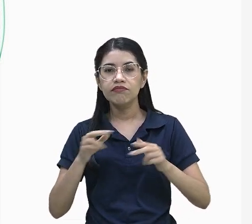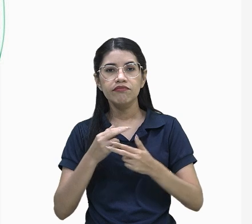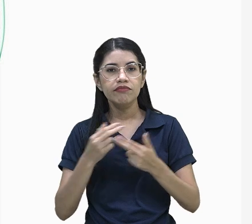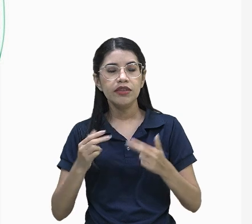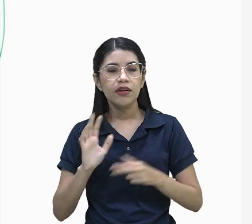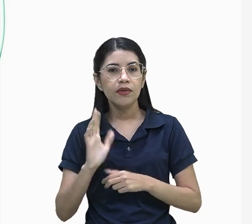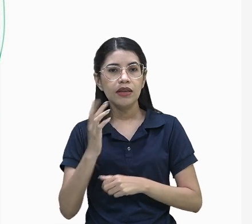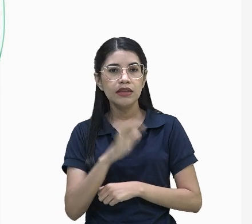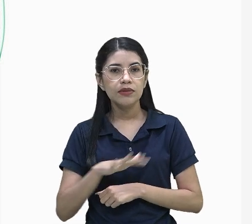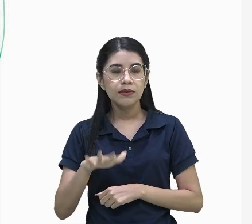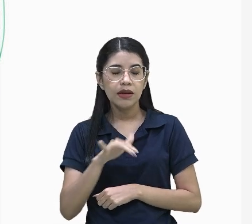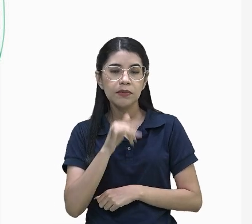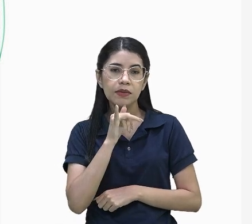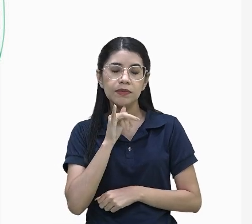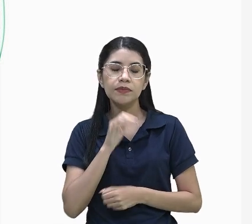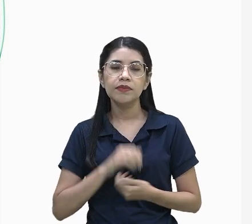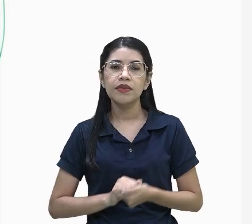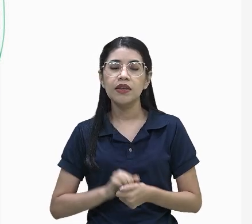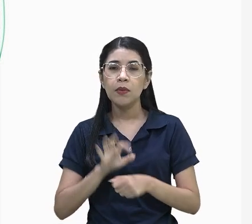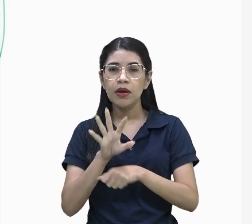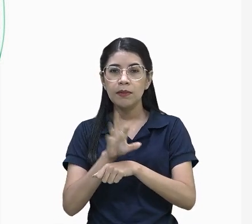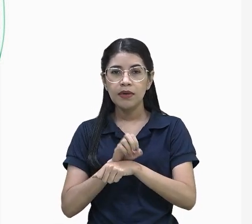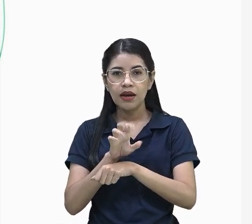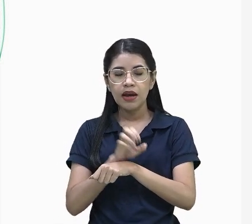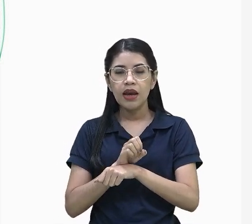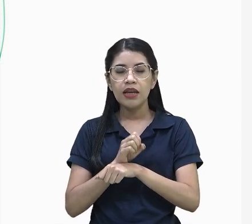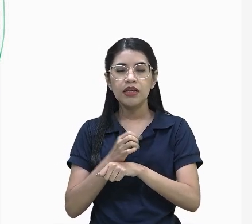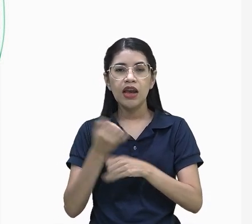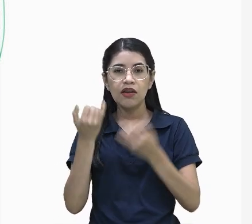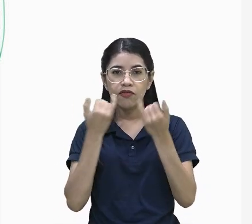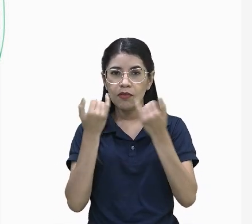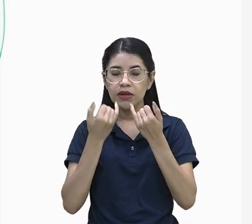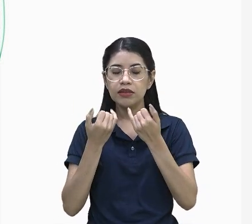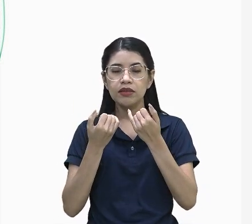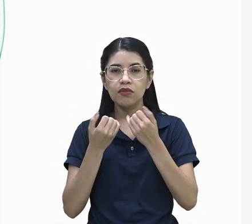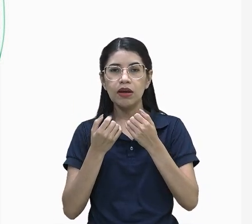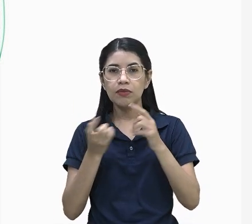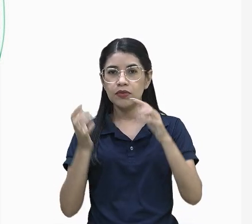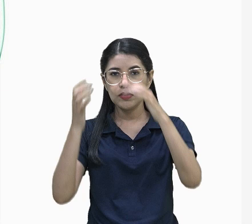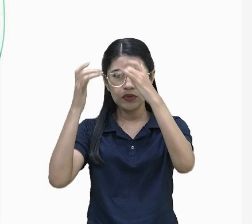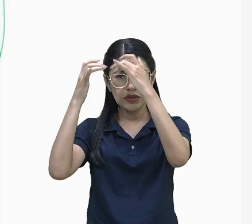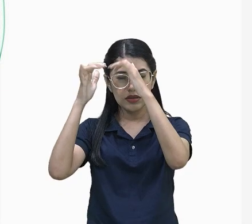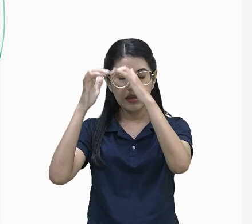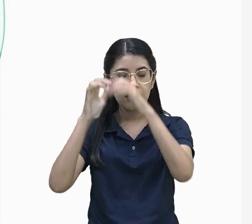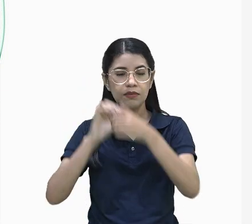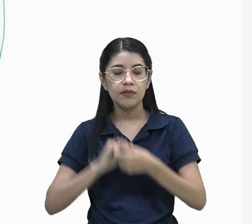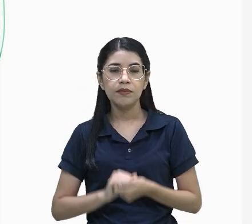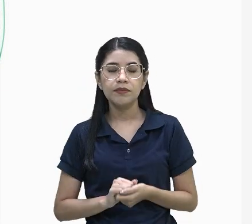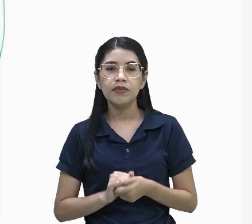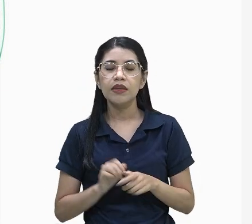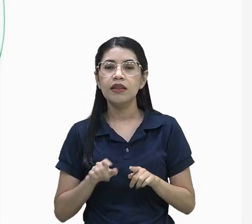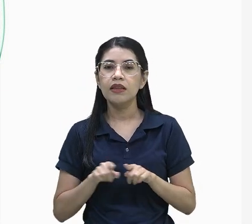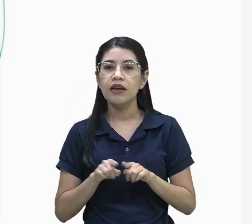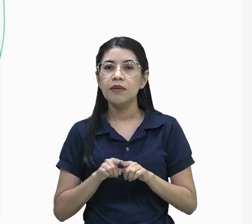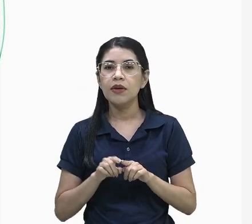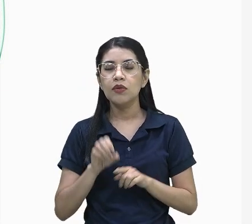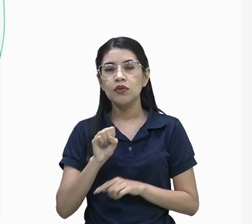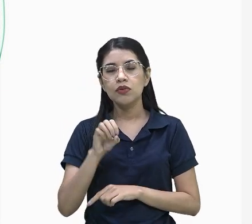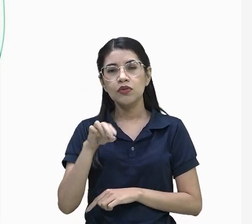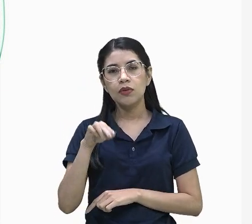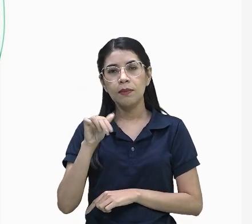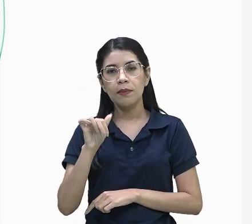Então, esses receptores enviam informações ao cérebro por meio dos nervos periféricos do sistema